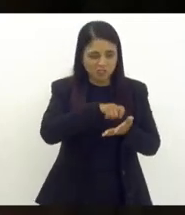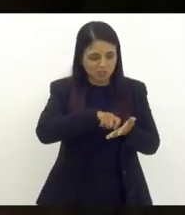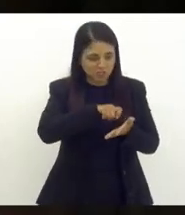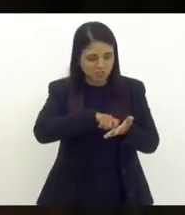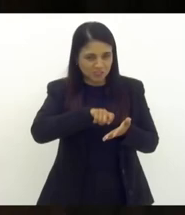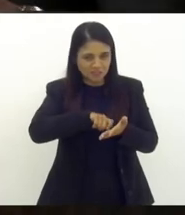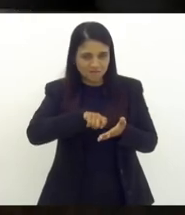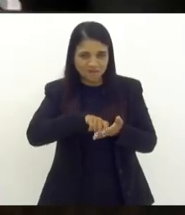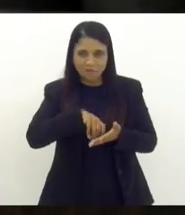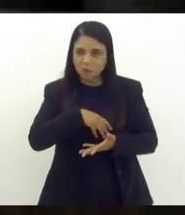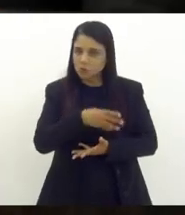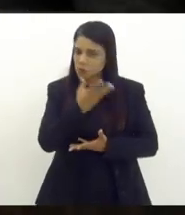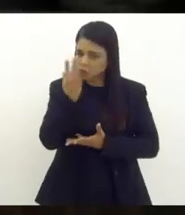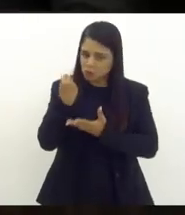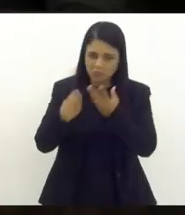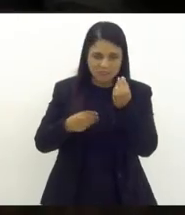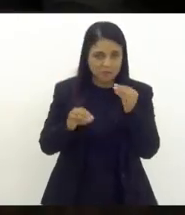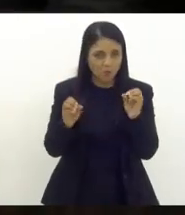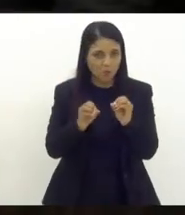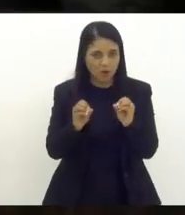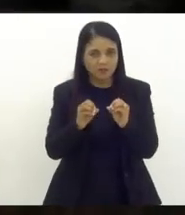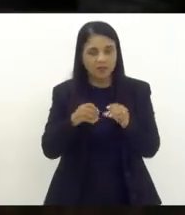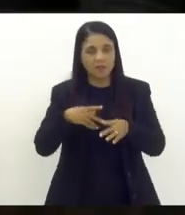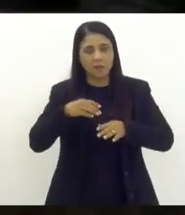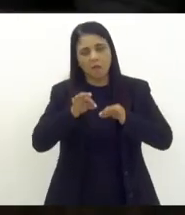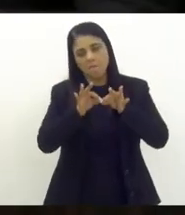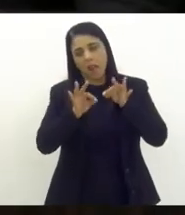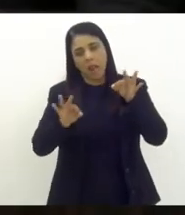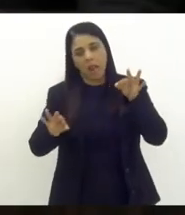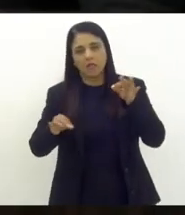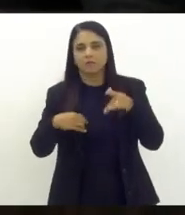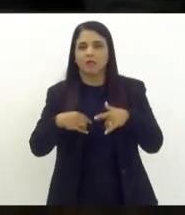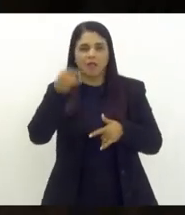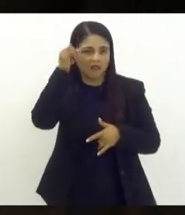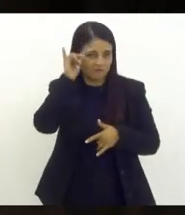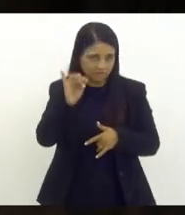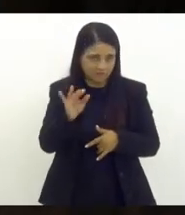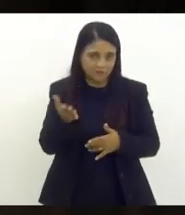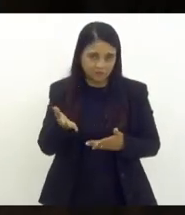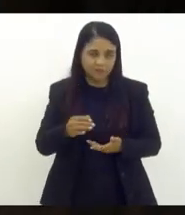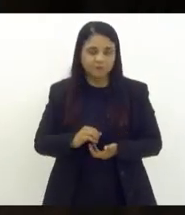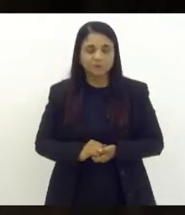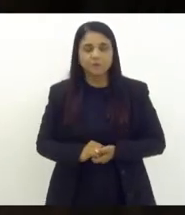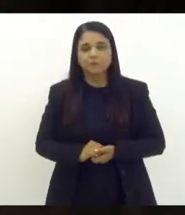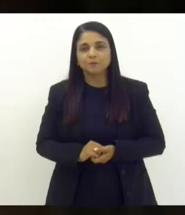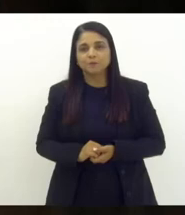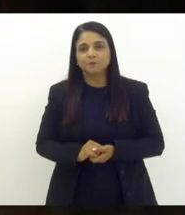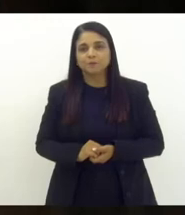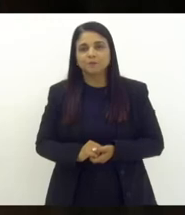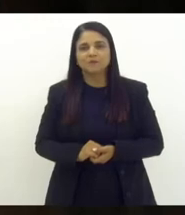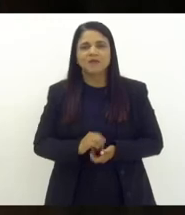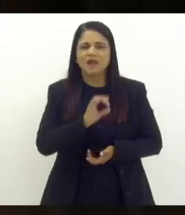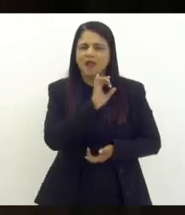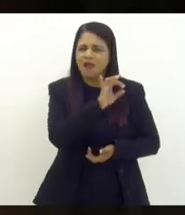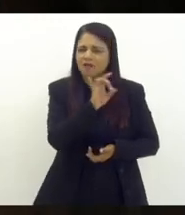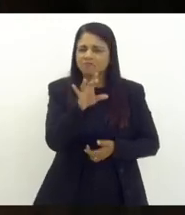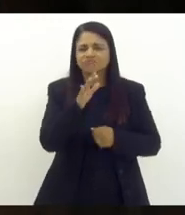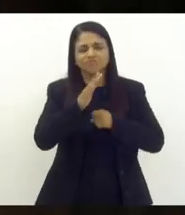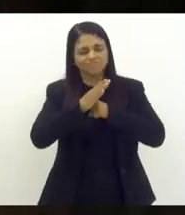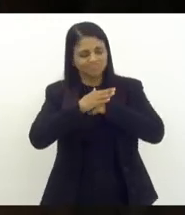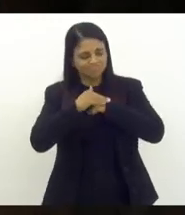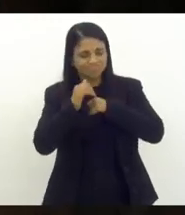nada passar e não falar demais também não deixar falar O Essencial então Eh eu sei que cada um aqui tem um carinho muito